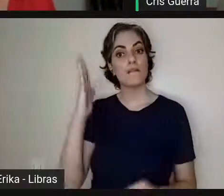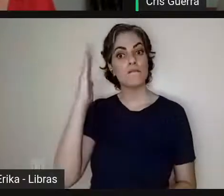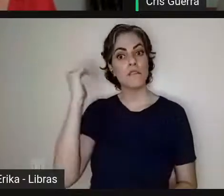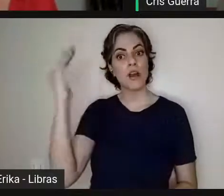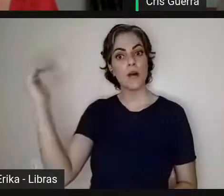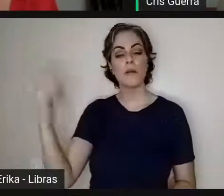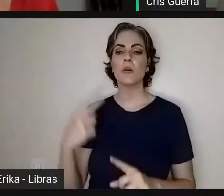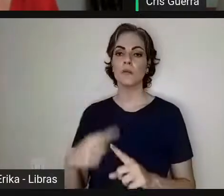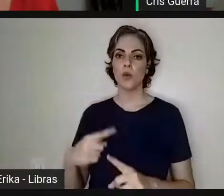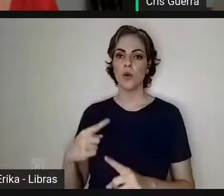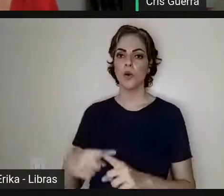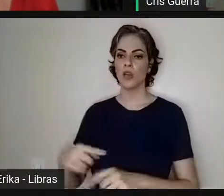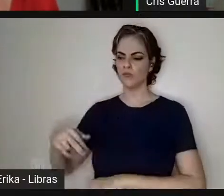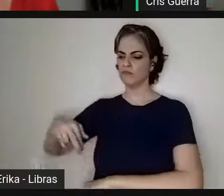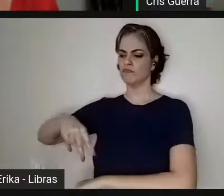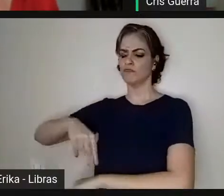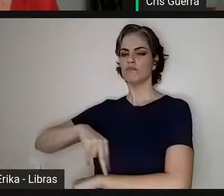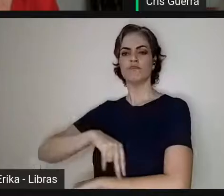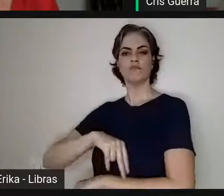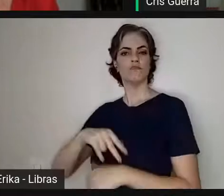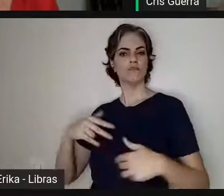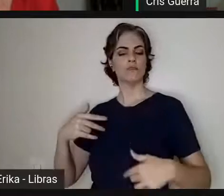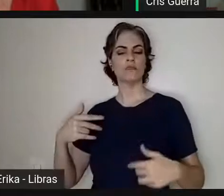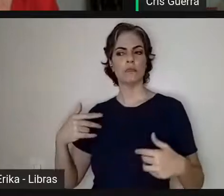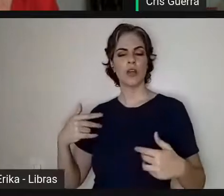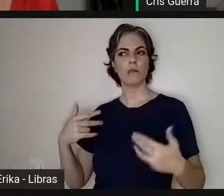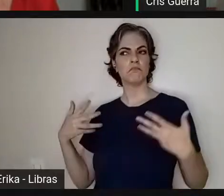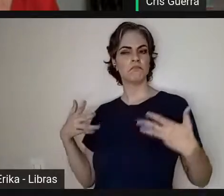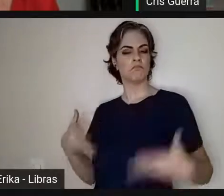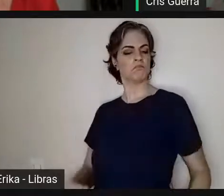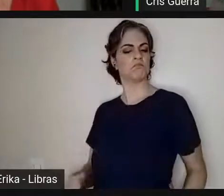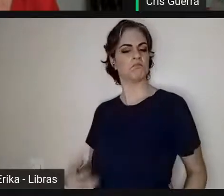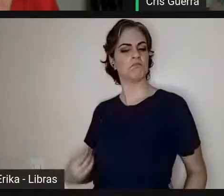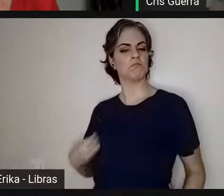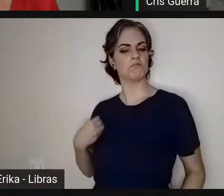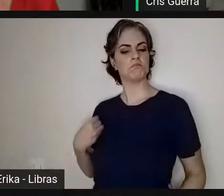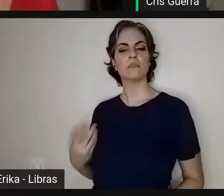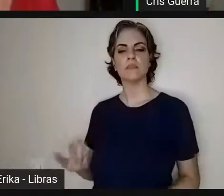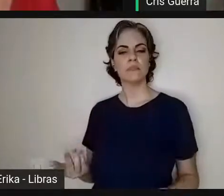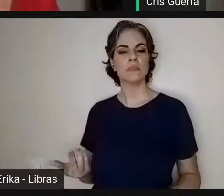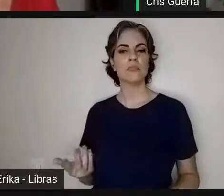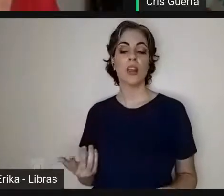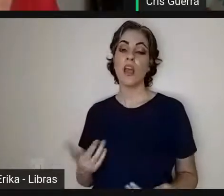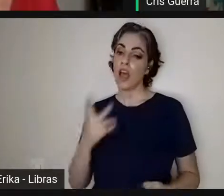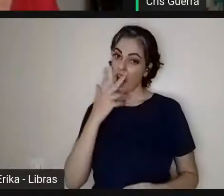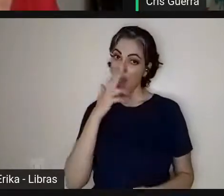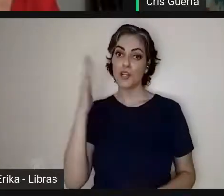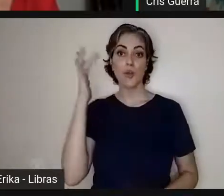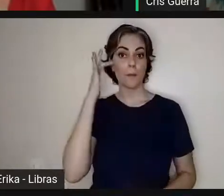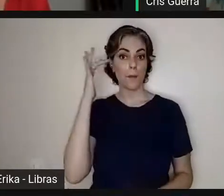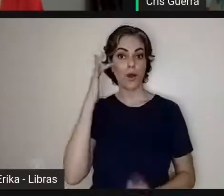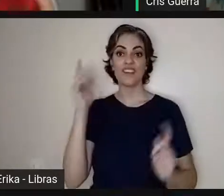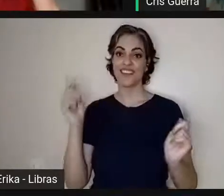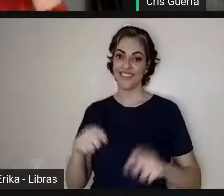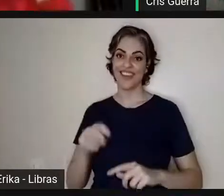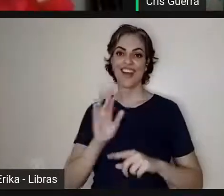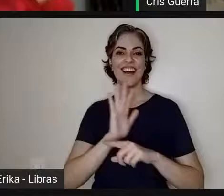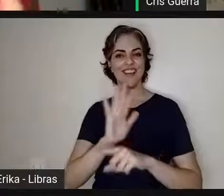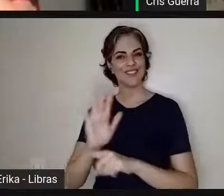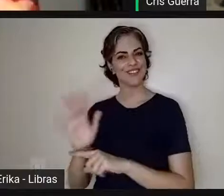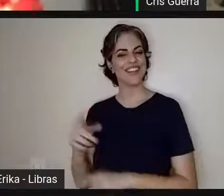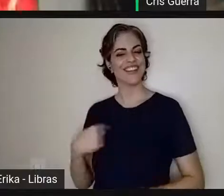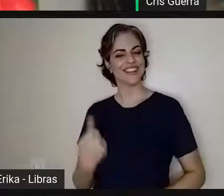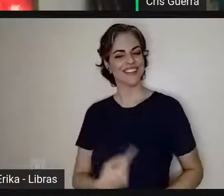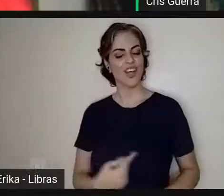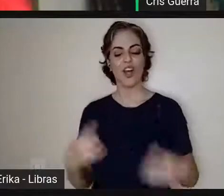é uma coisa que a moda ensina muito, assim. A moda ensina presença. Então, eu acho que a moda pode ser grande aliada da gente, para a gente se